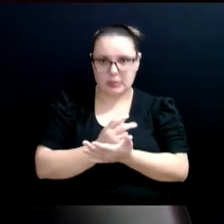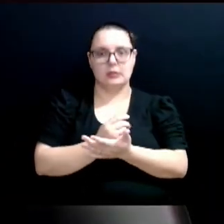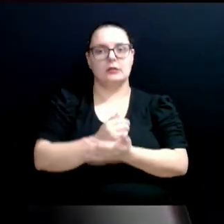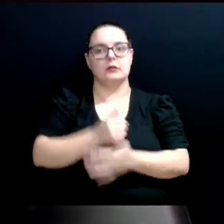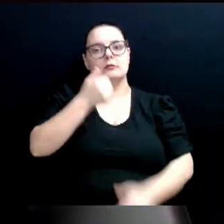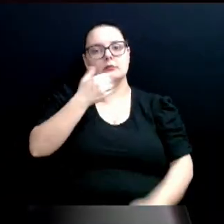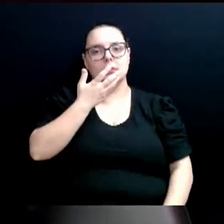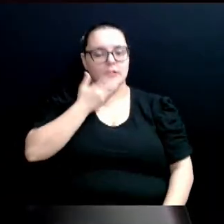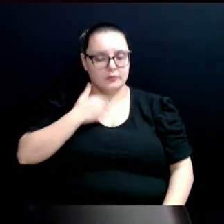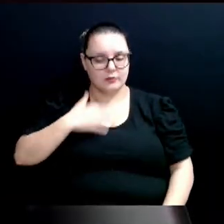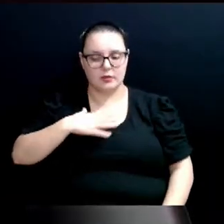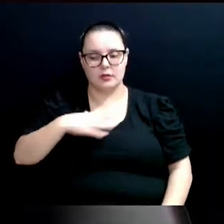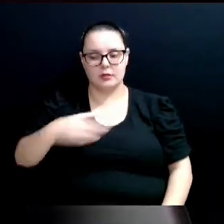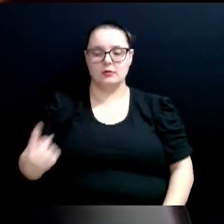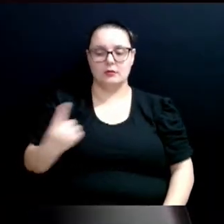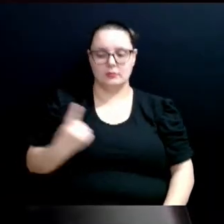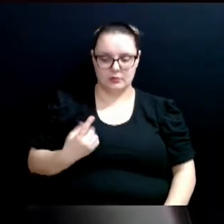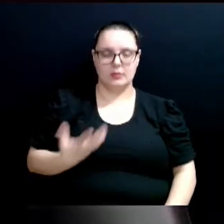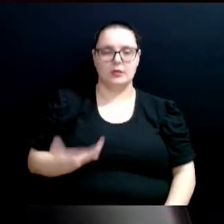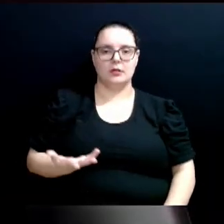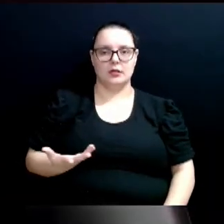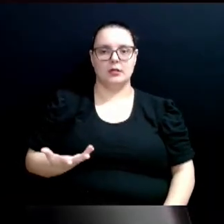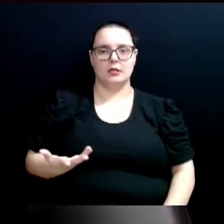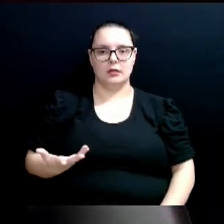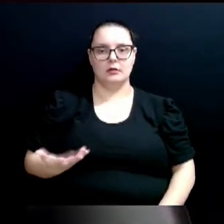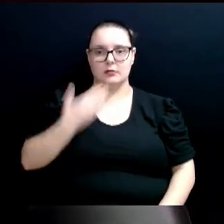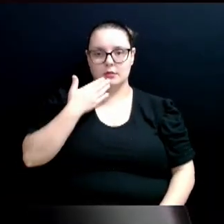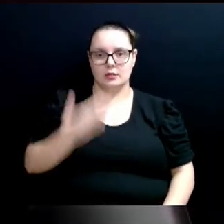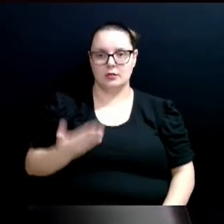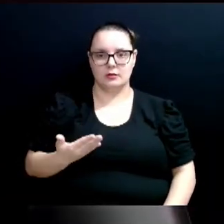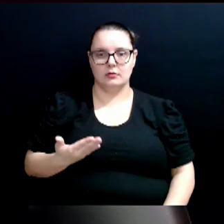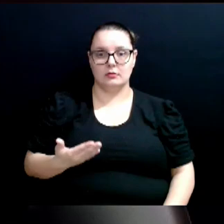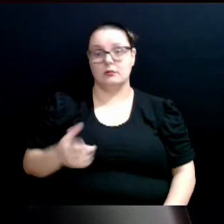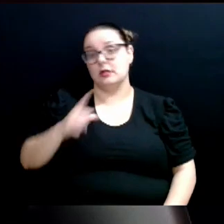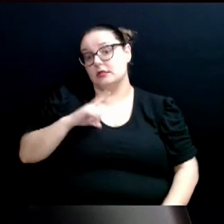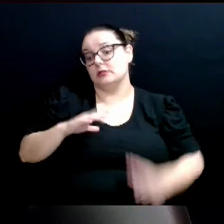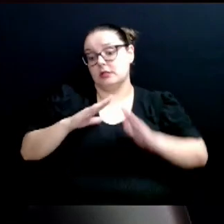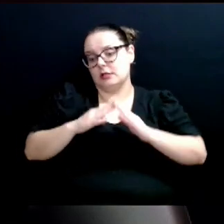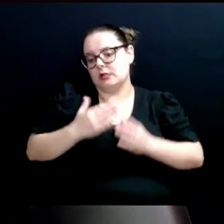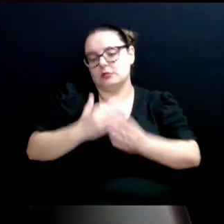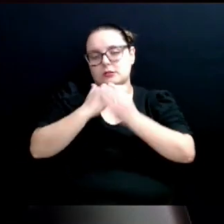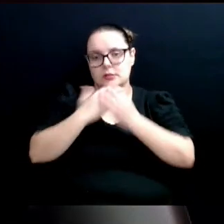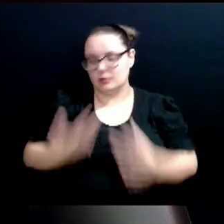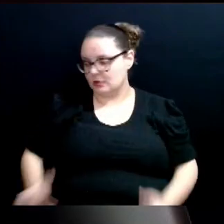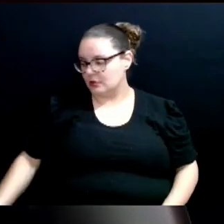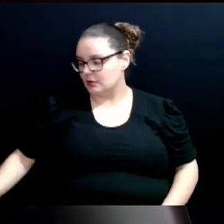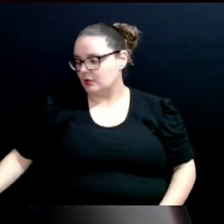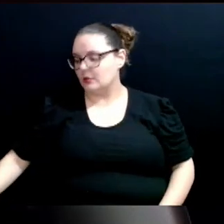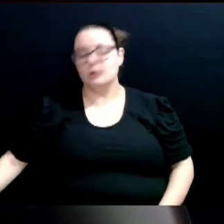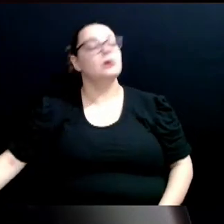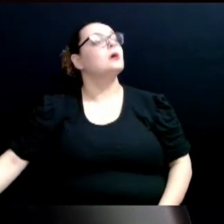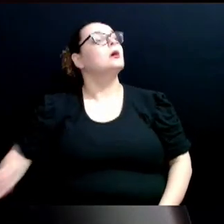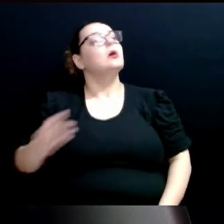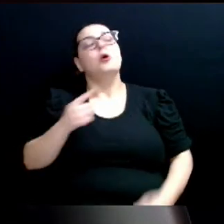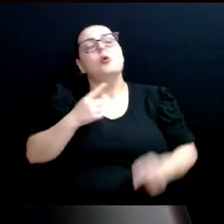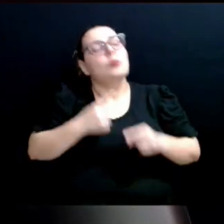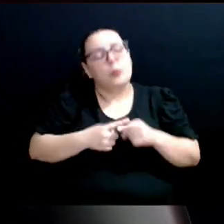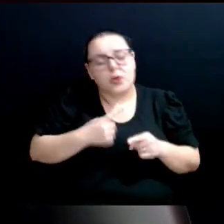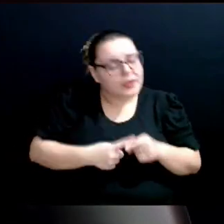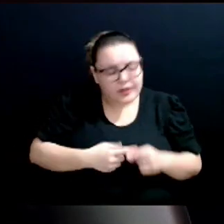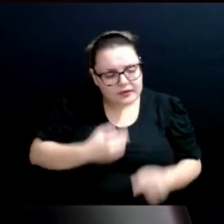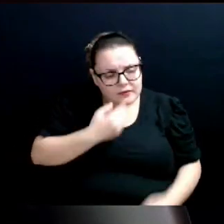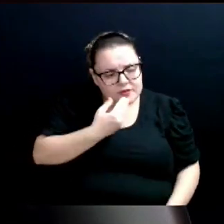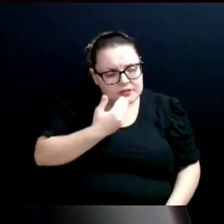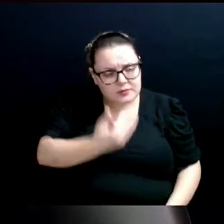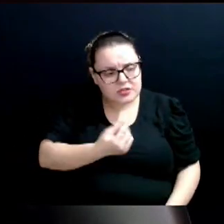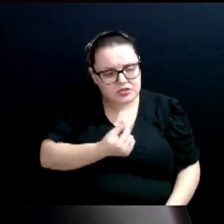falar, filha, eu entendo que... Por que você está me pedindo esse dinheiro? Eu entendo que você está me pedindo esse dinheiro porque o seu amigo todos os dias